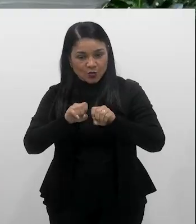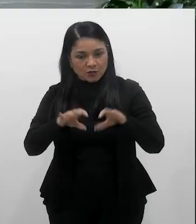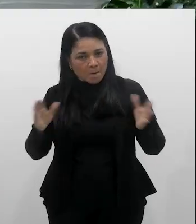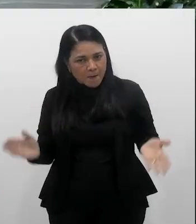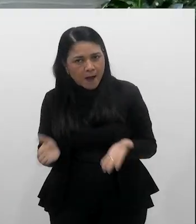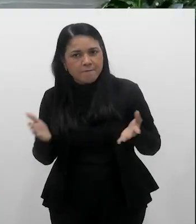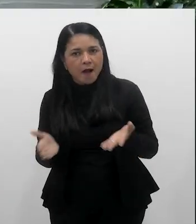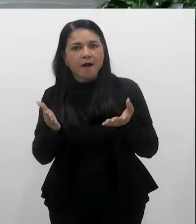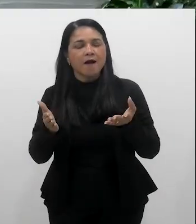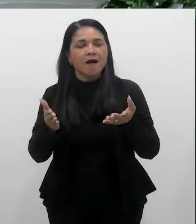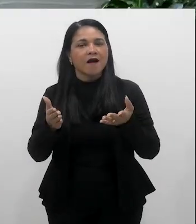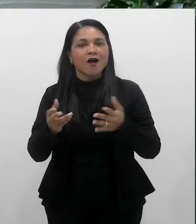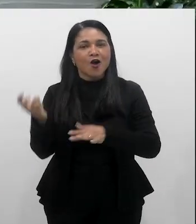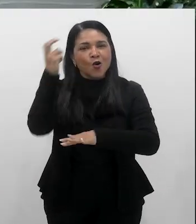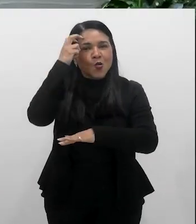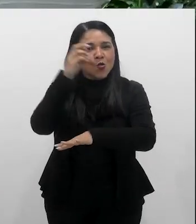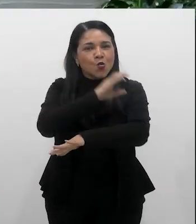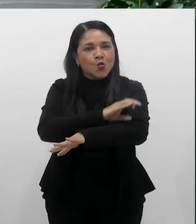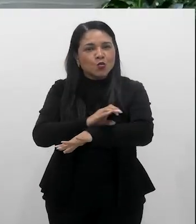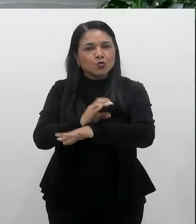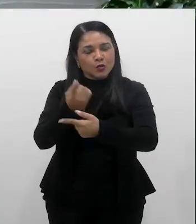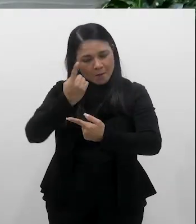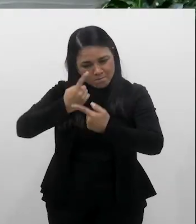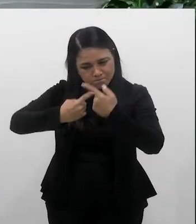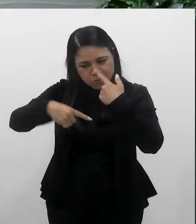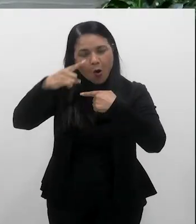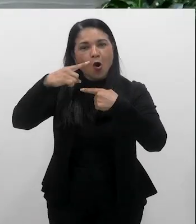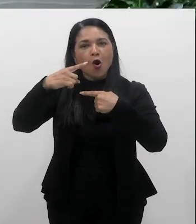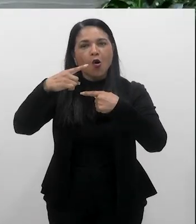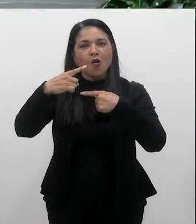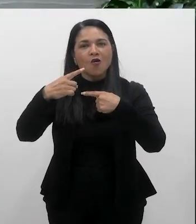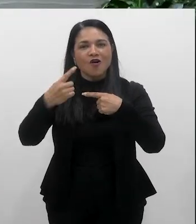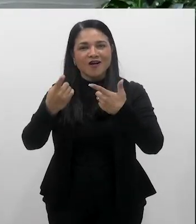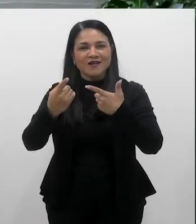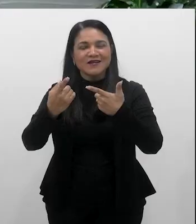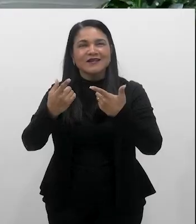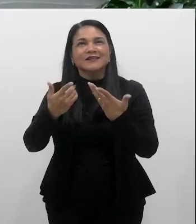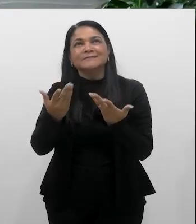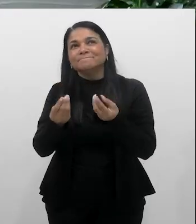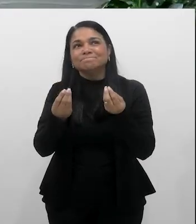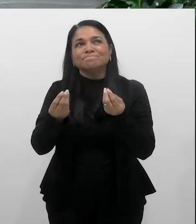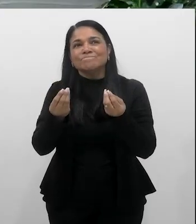educação se promove, mais cultura a gente consegue, mais